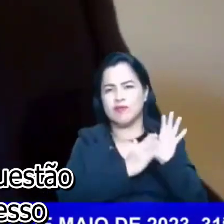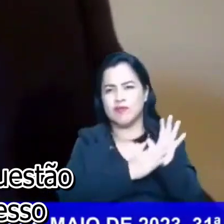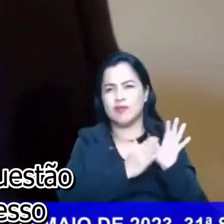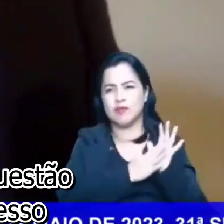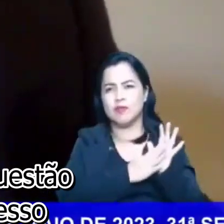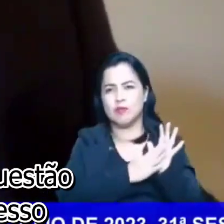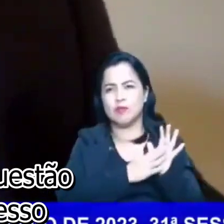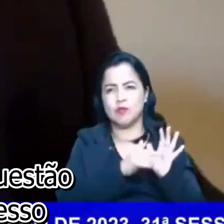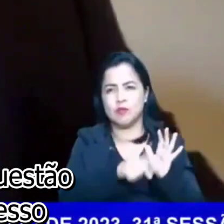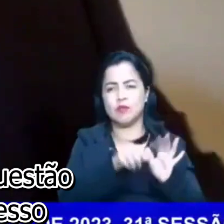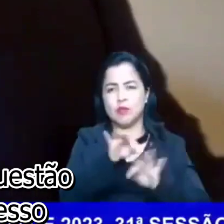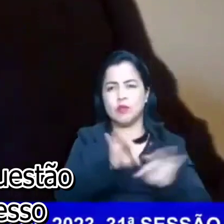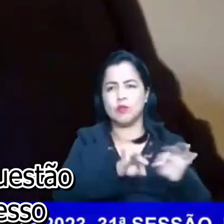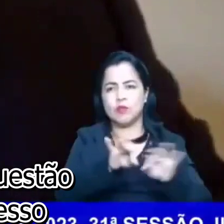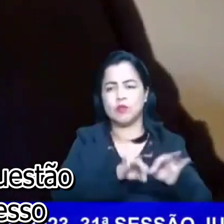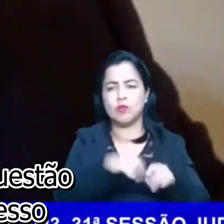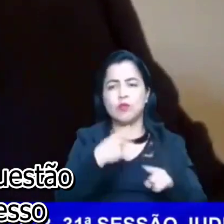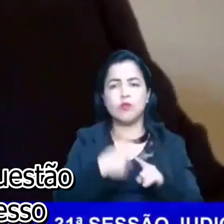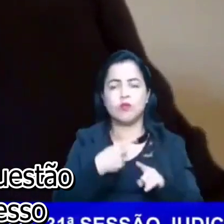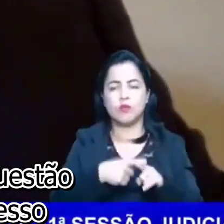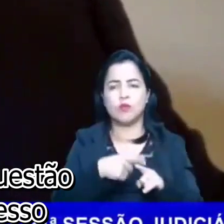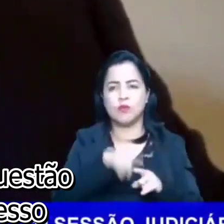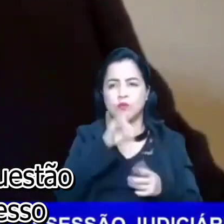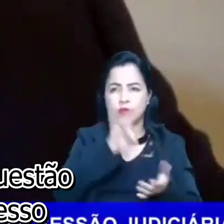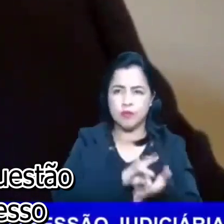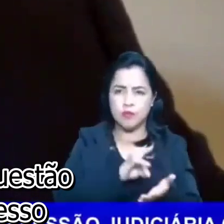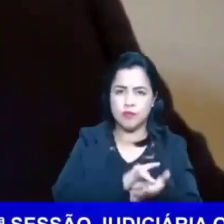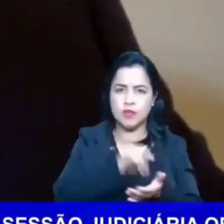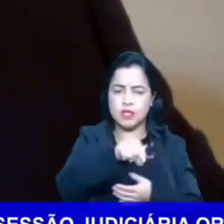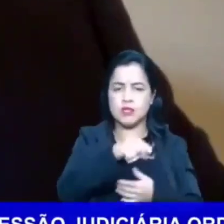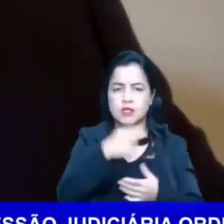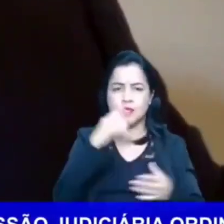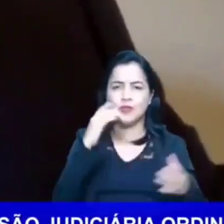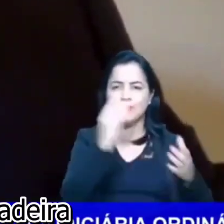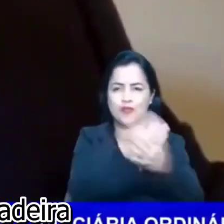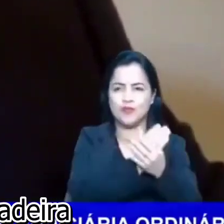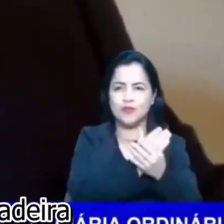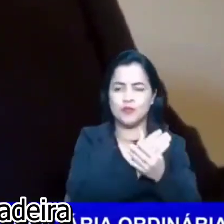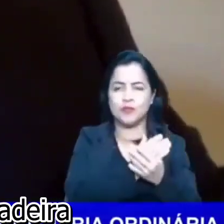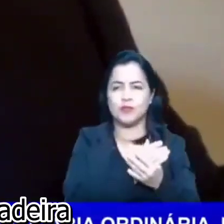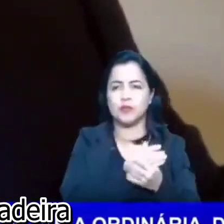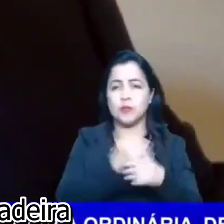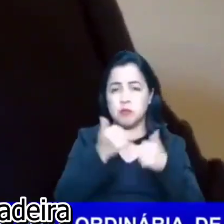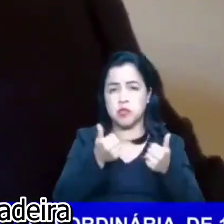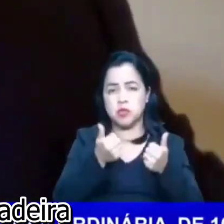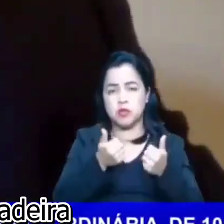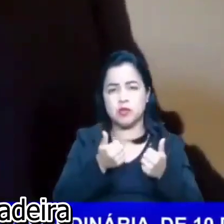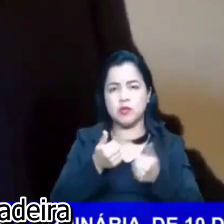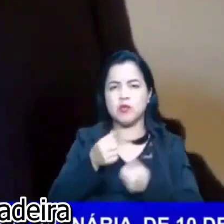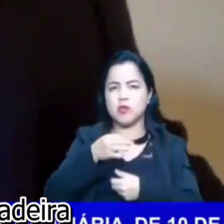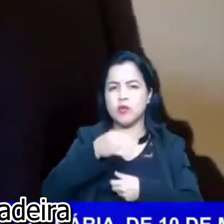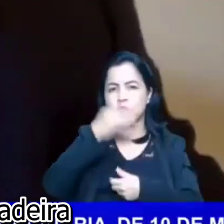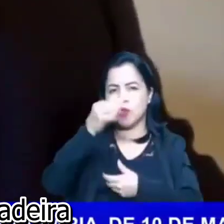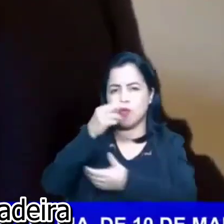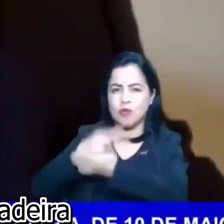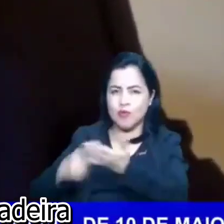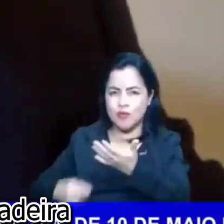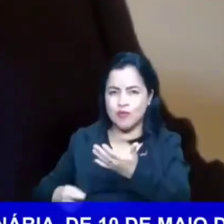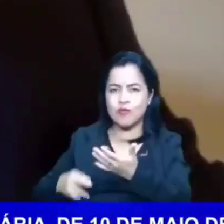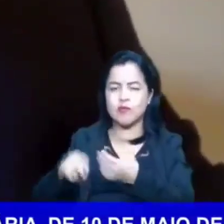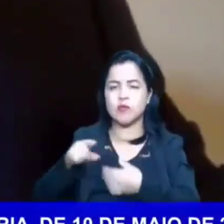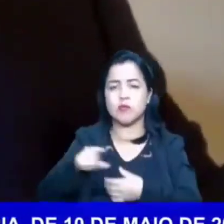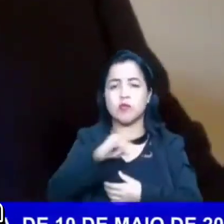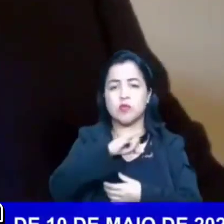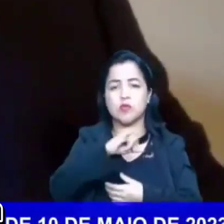ordem, porque, na realidade, esse processo, como bem relatou o eminente juiz Paulo